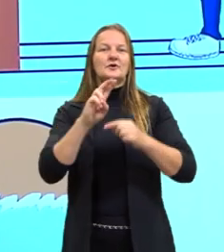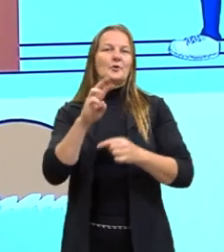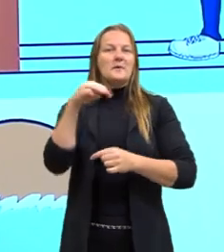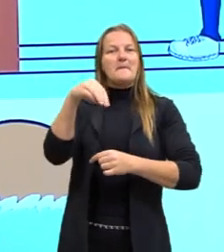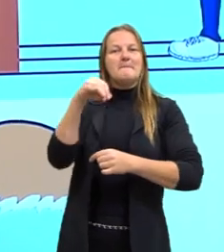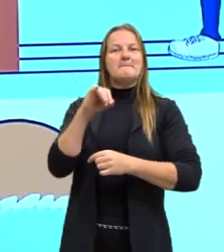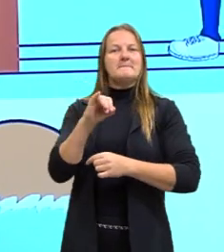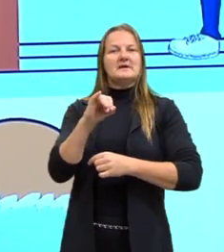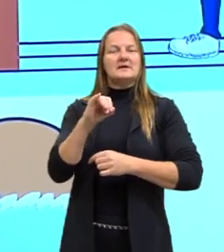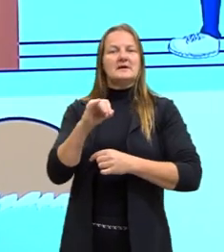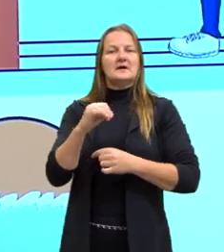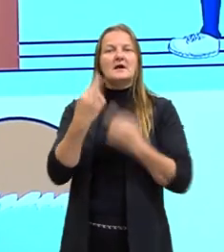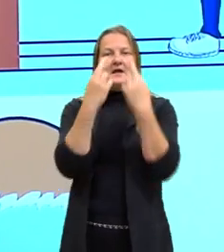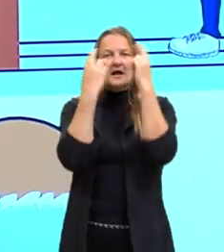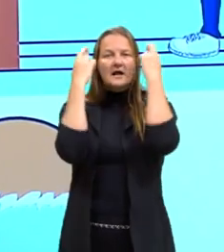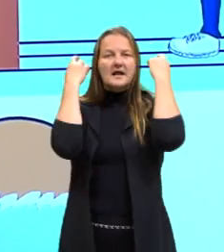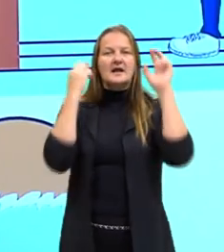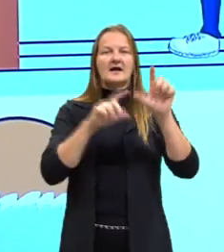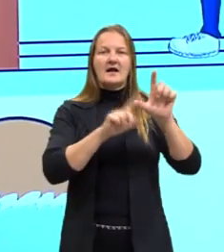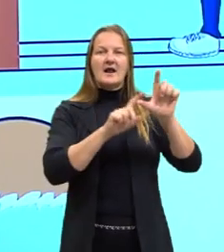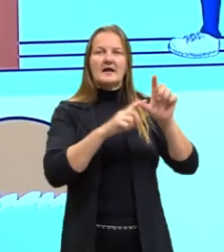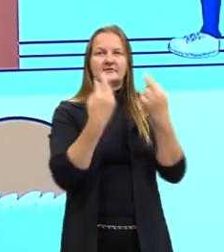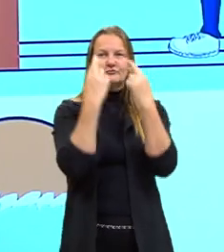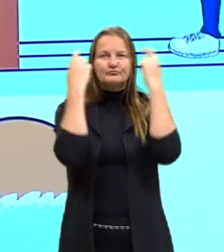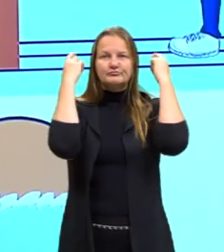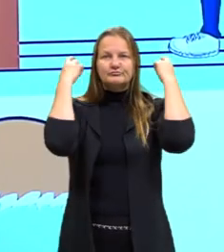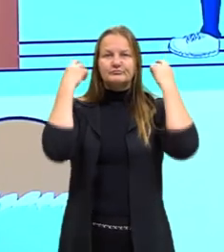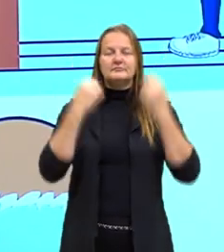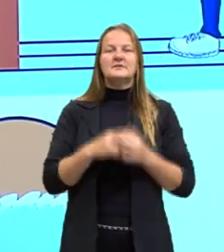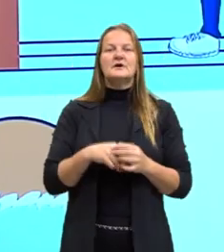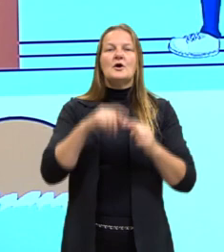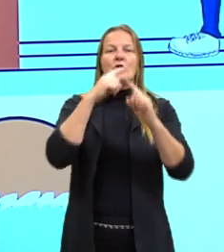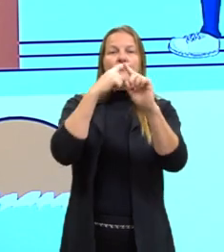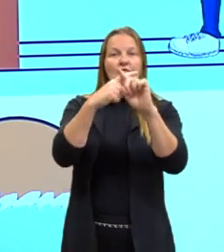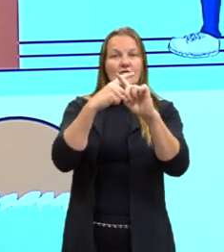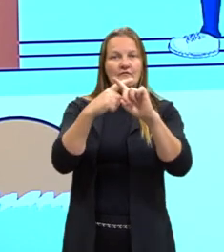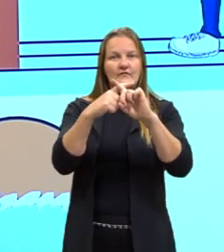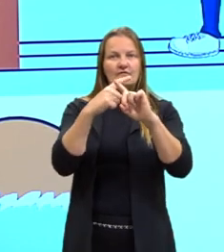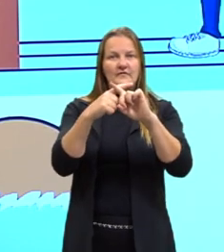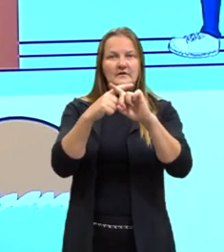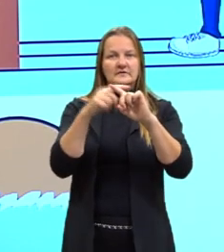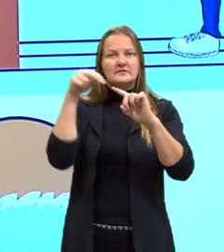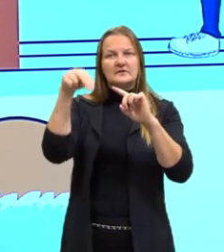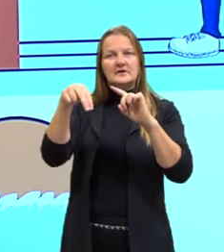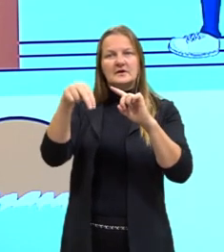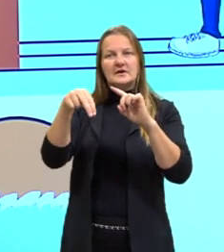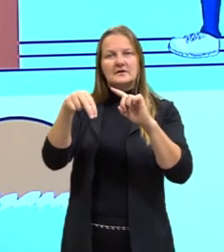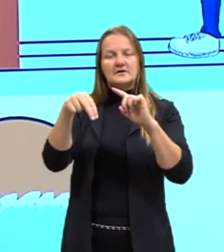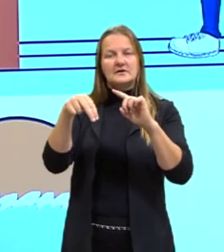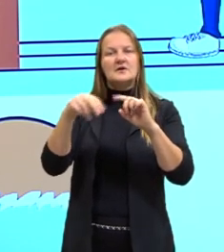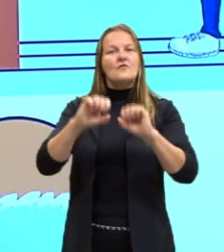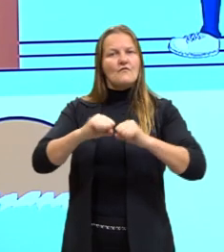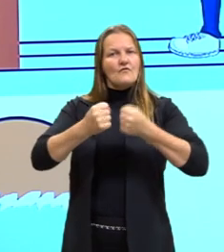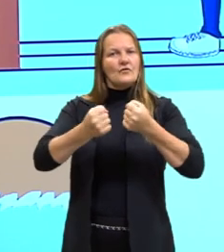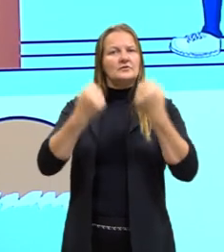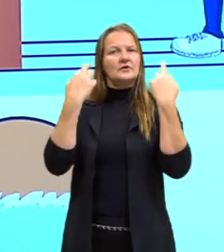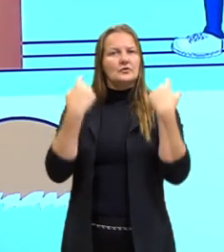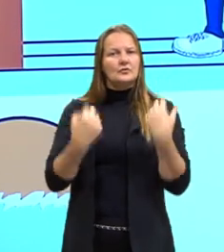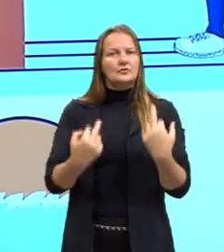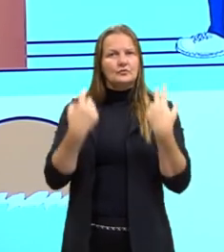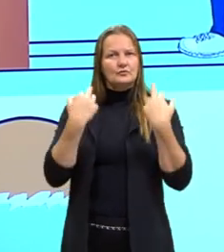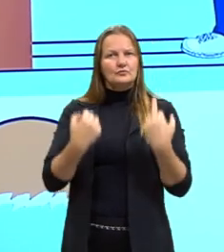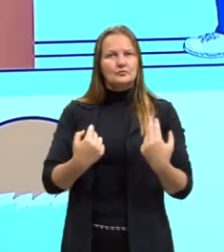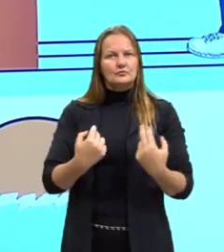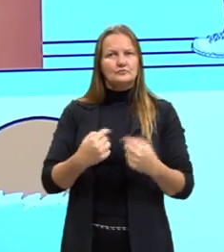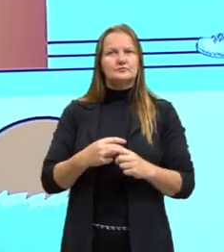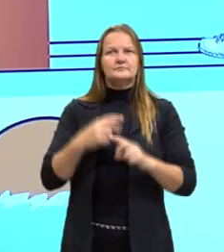é uma letra grega tá multiplicado pela esse Eniac força normal tá então